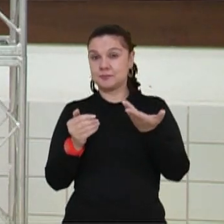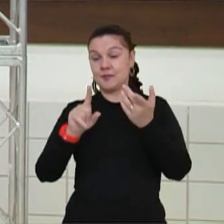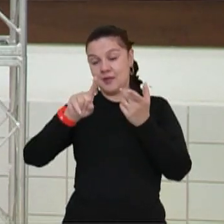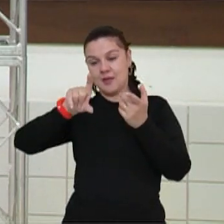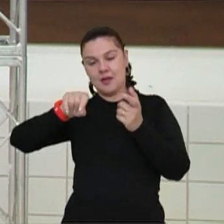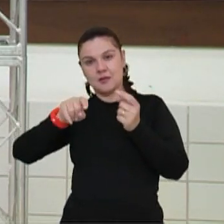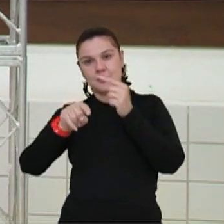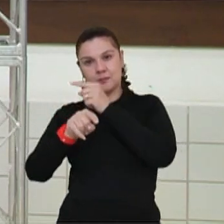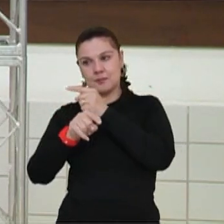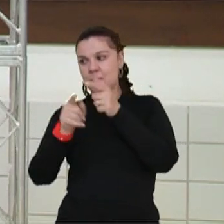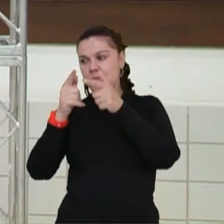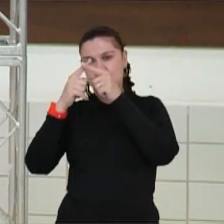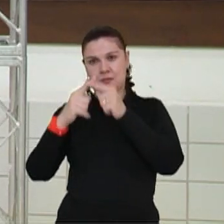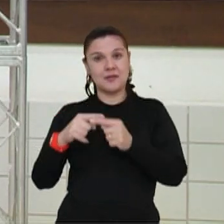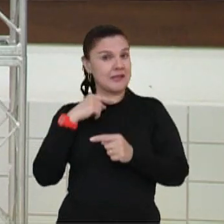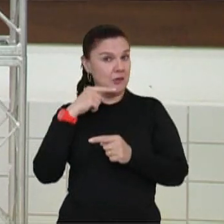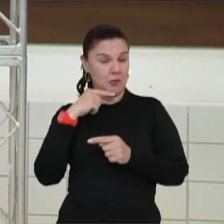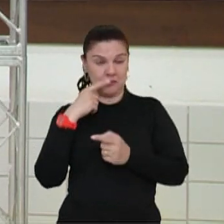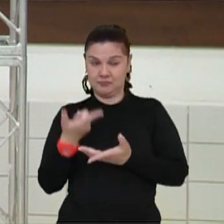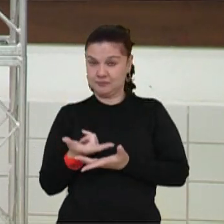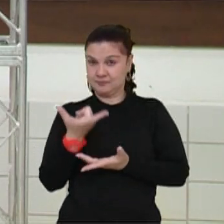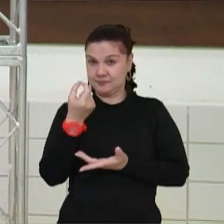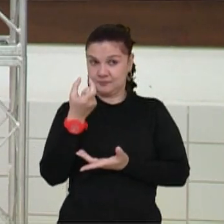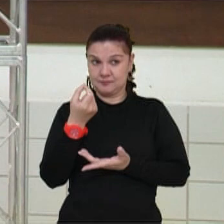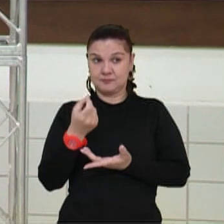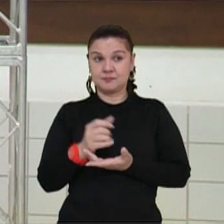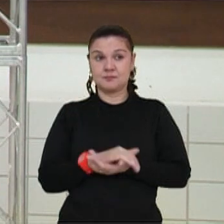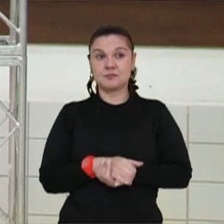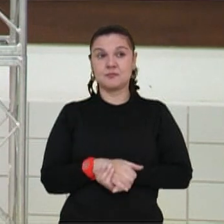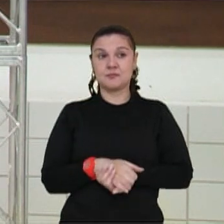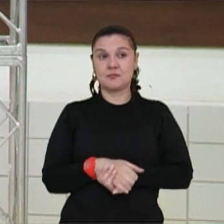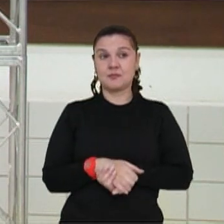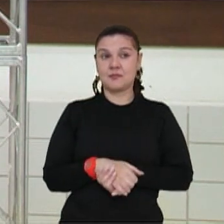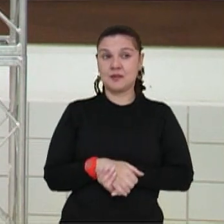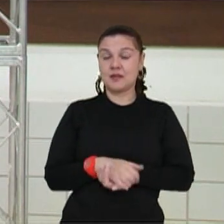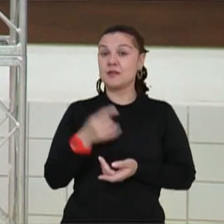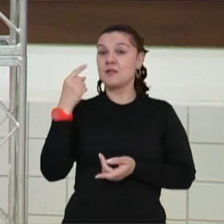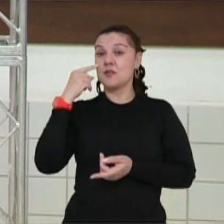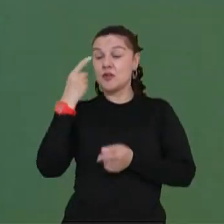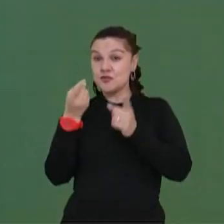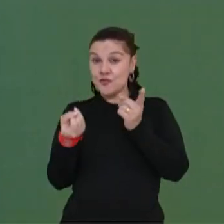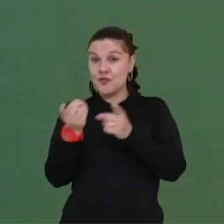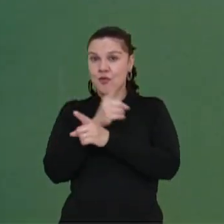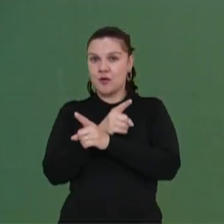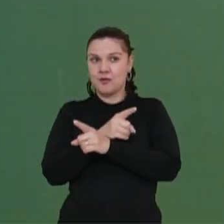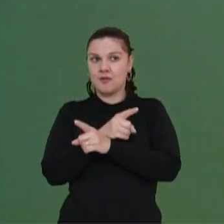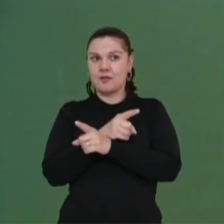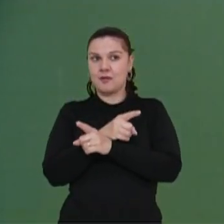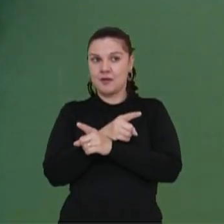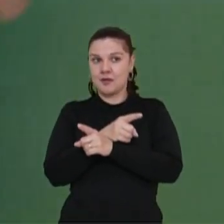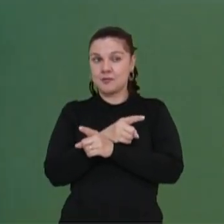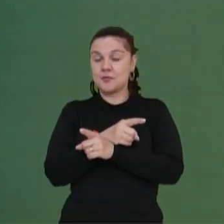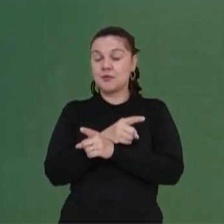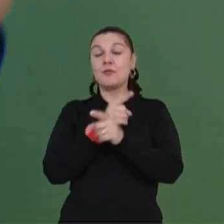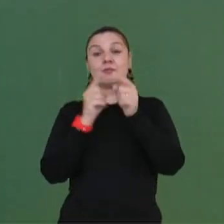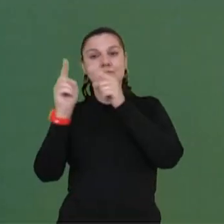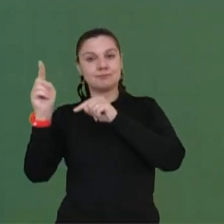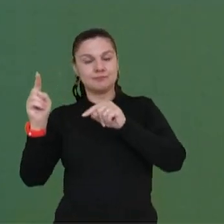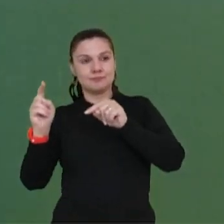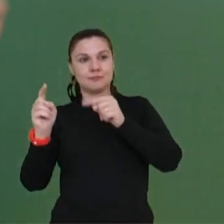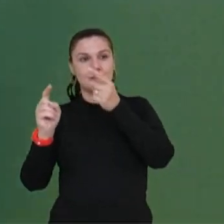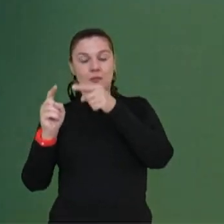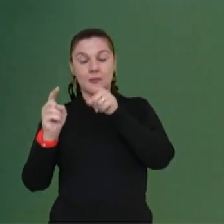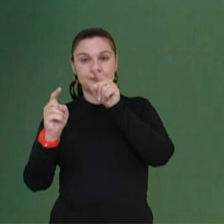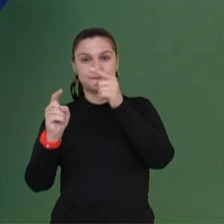décimos. 10 décimos não dá para dividir por 20. Então, eu vou pôr um 0 na chave e vou transformar em centésimos. 10 décimos é igual a